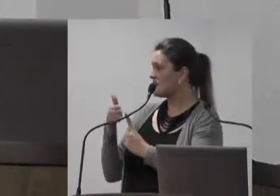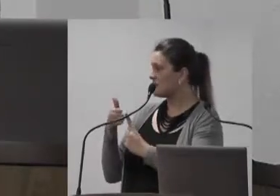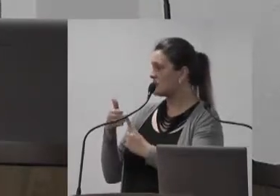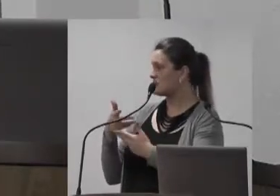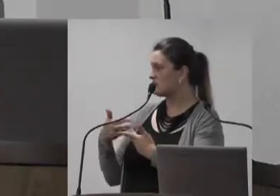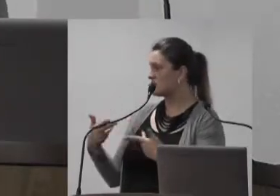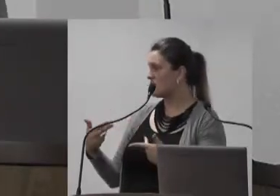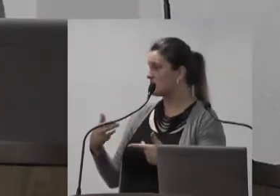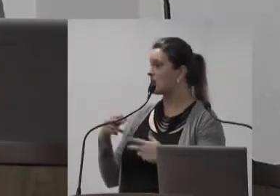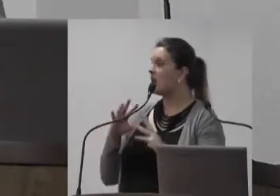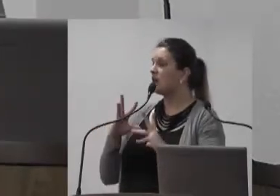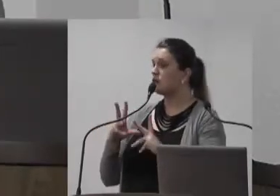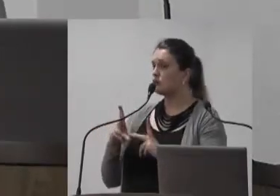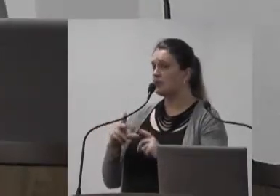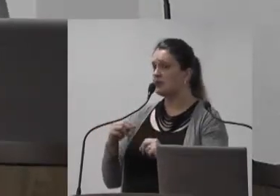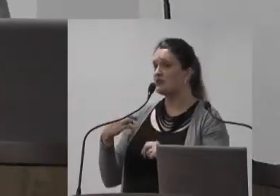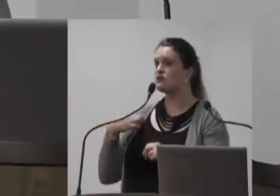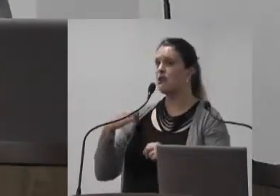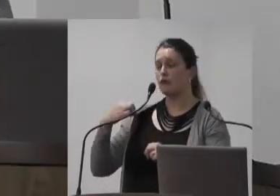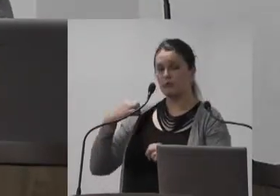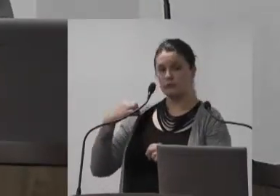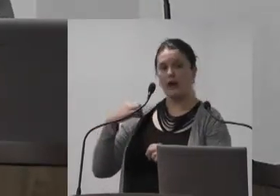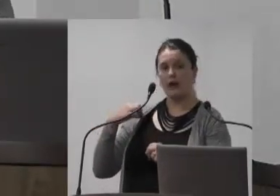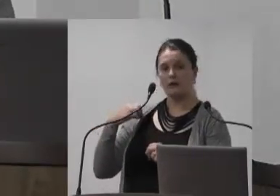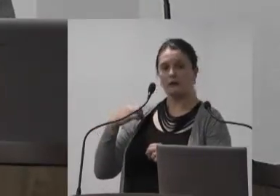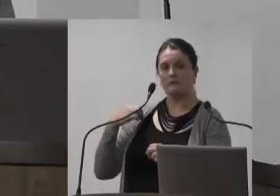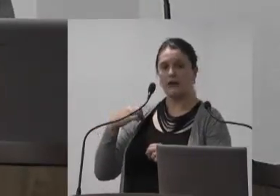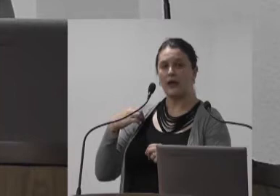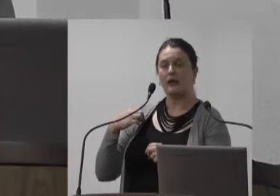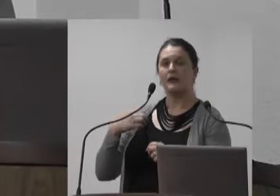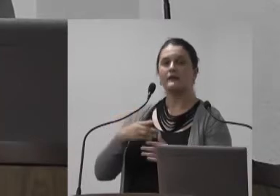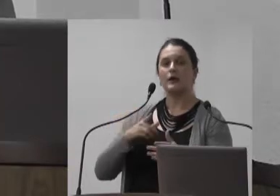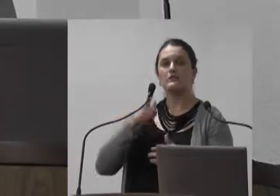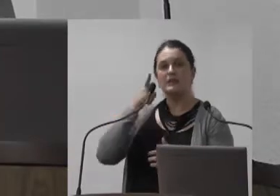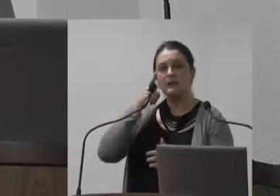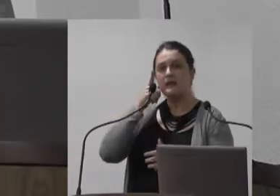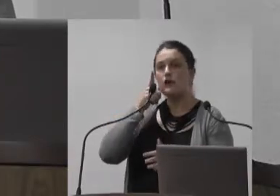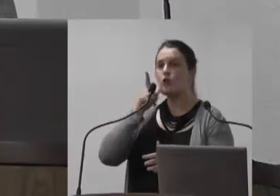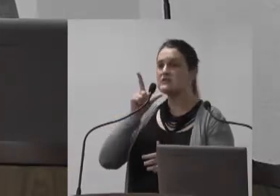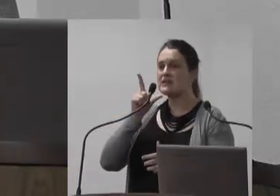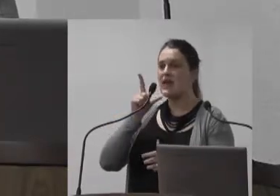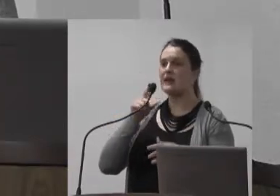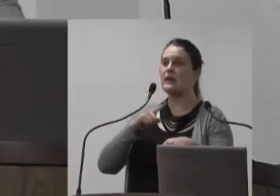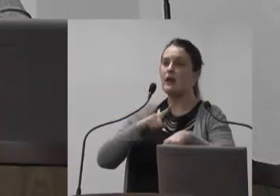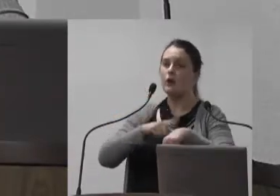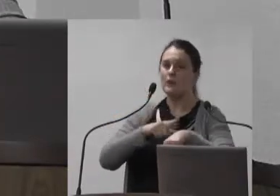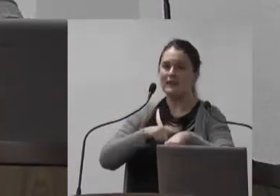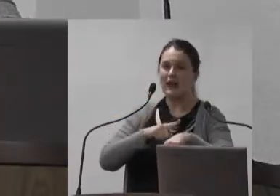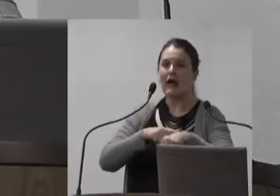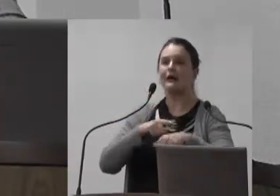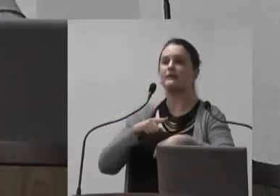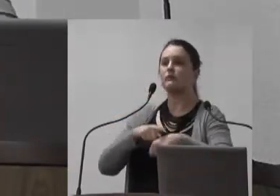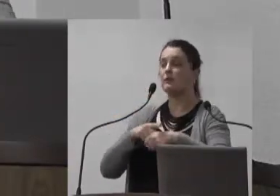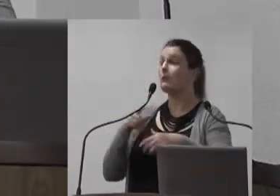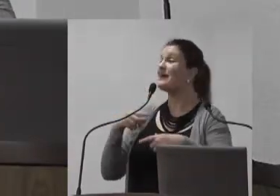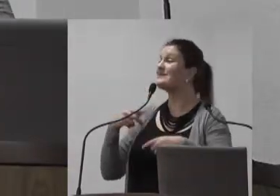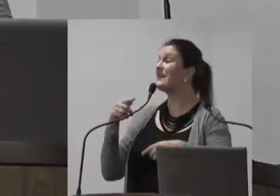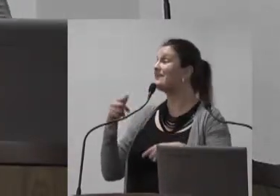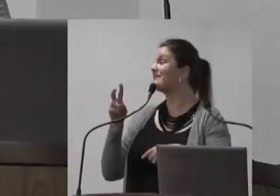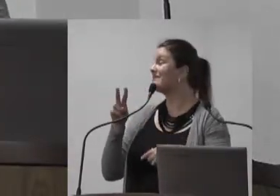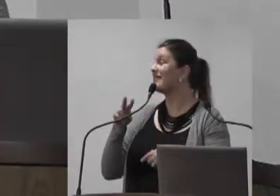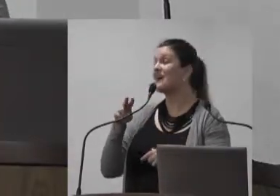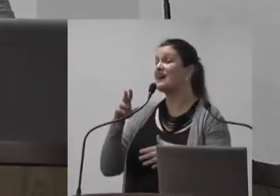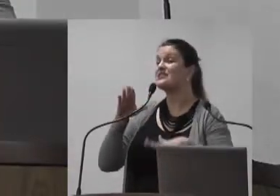ter acesso a essas coisas. E tudo isso é voluntário, né? Então, sempre que consegue uma data, um tempo,